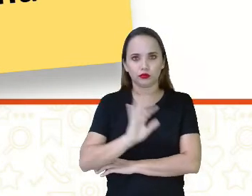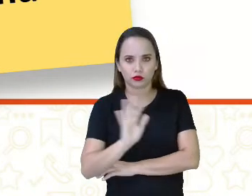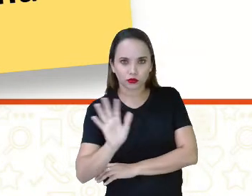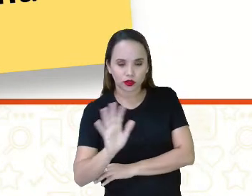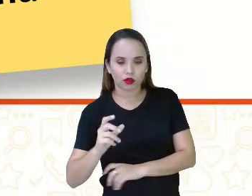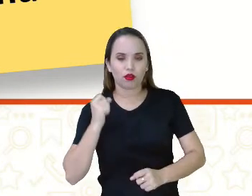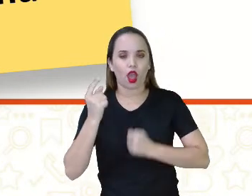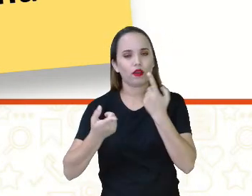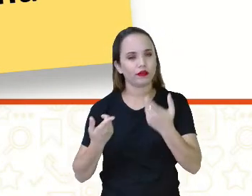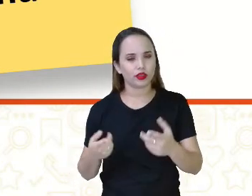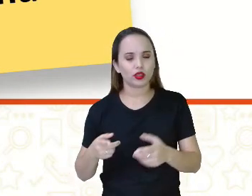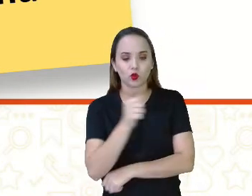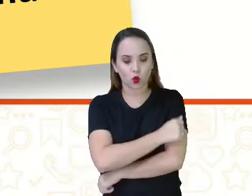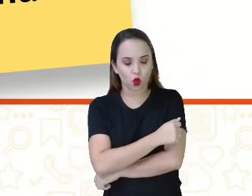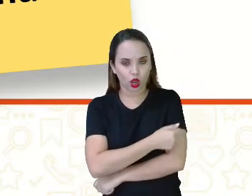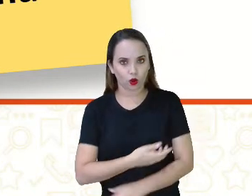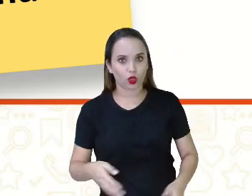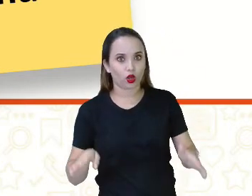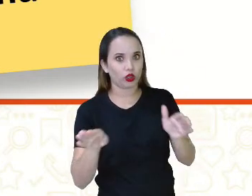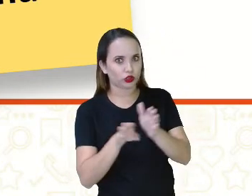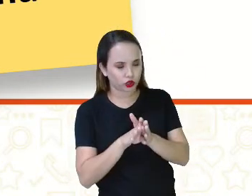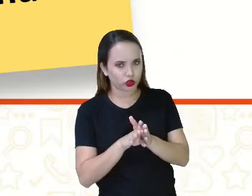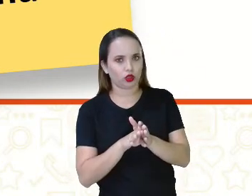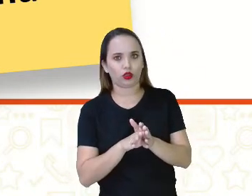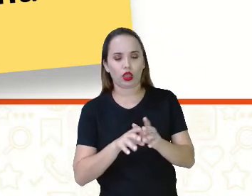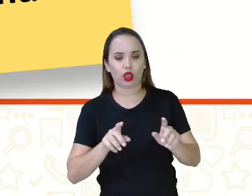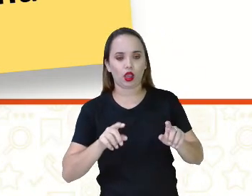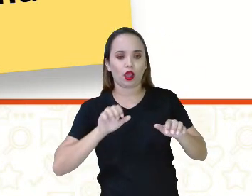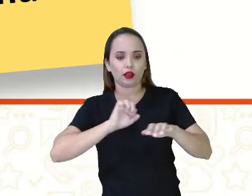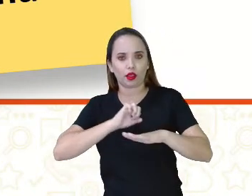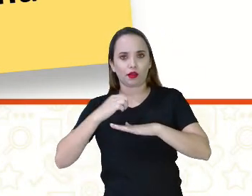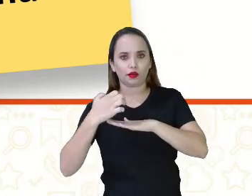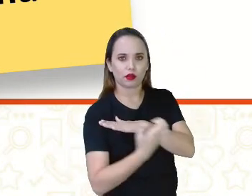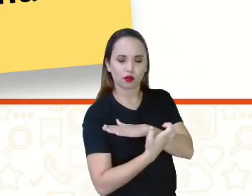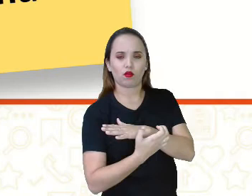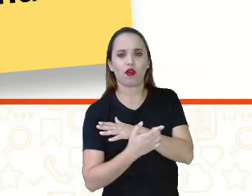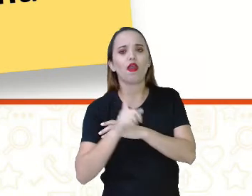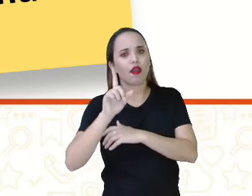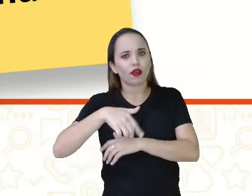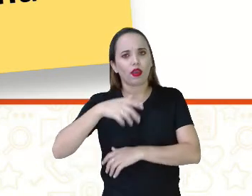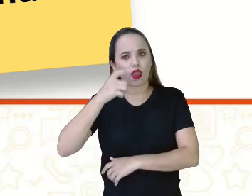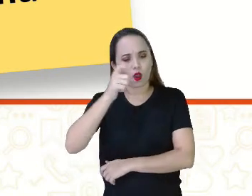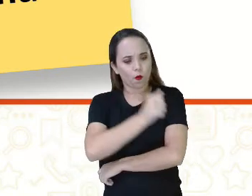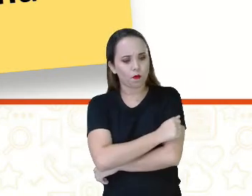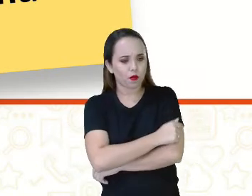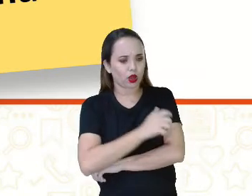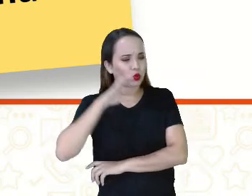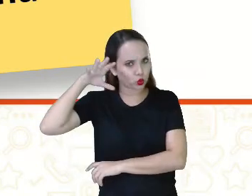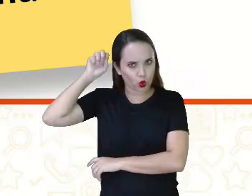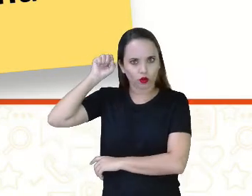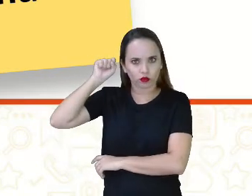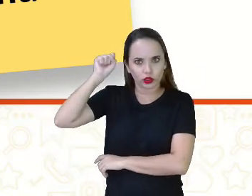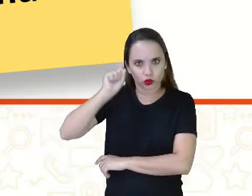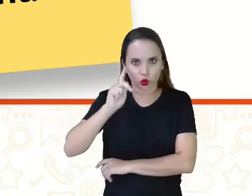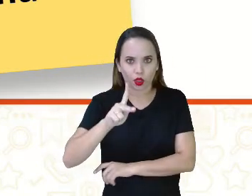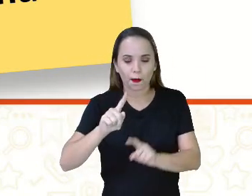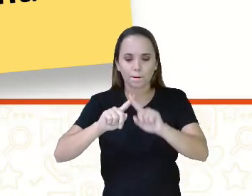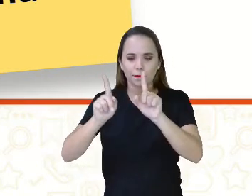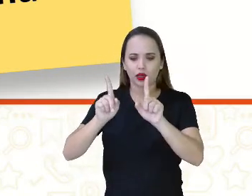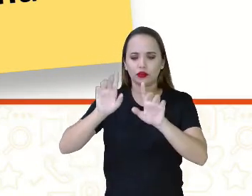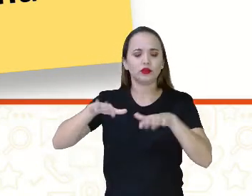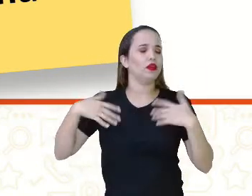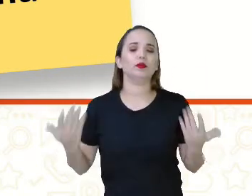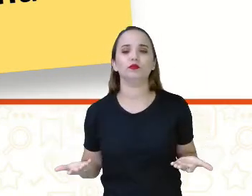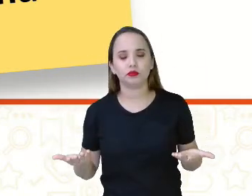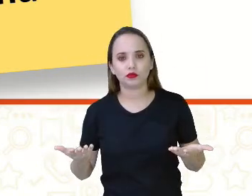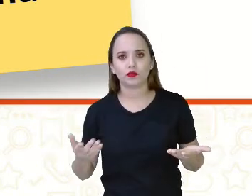sala de recurso, que ele ouve, é um aluno ouvinte. Mas o que é que ele faz com essa informação